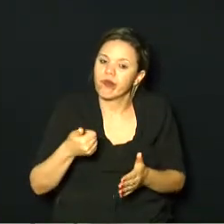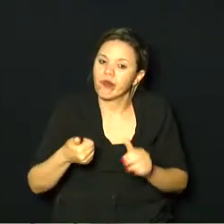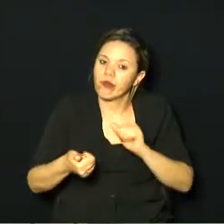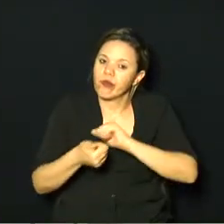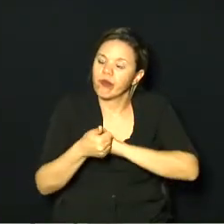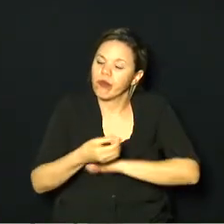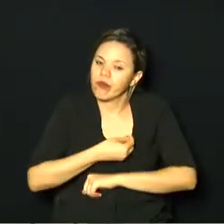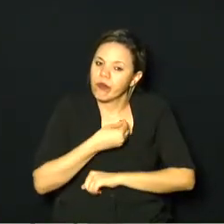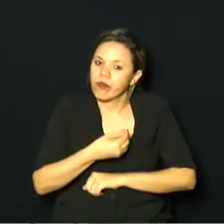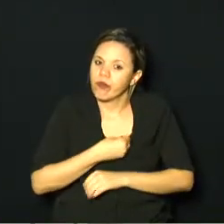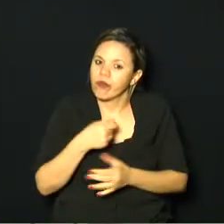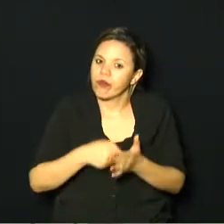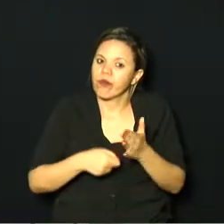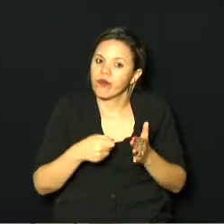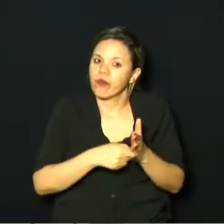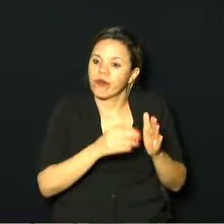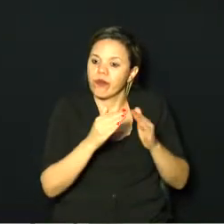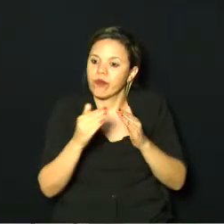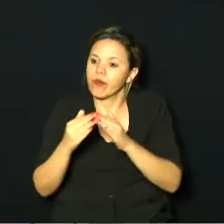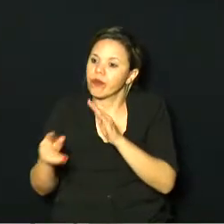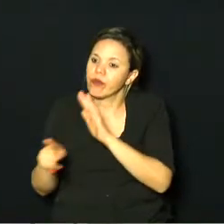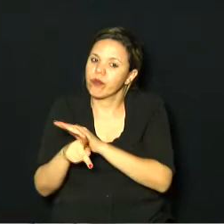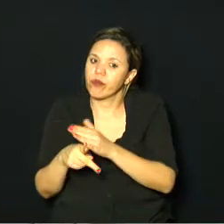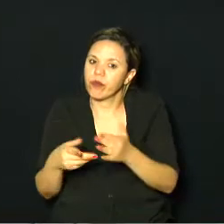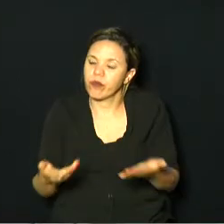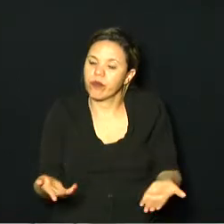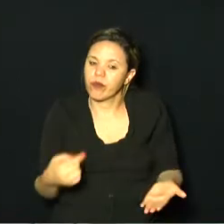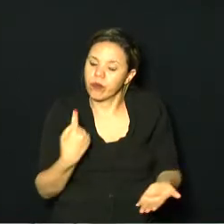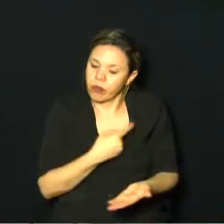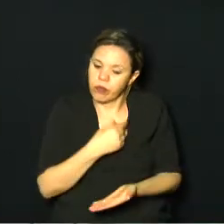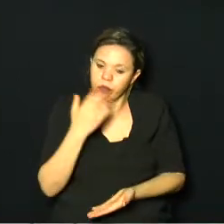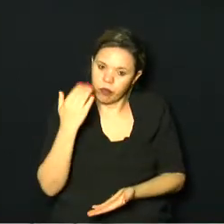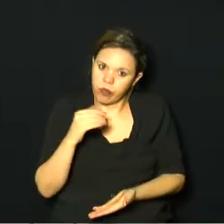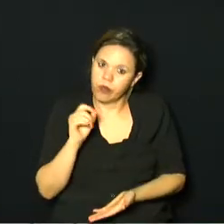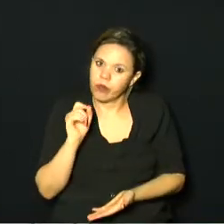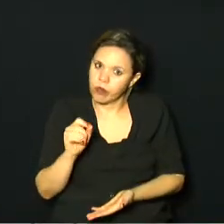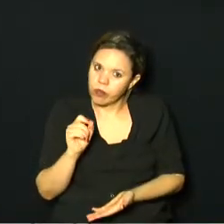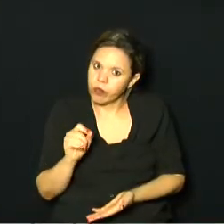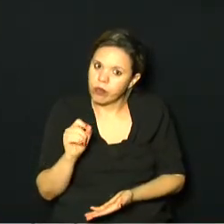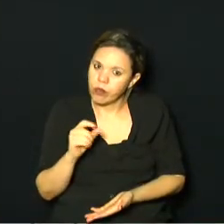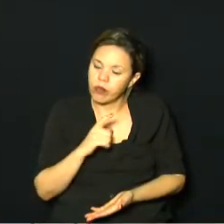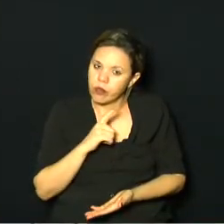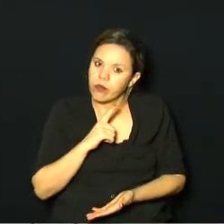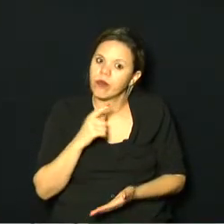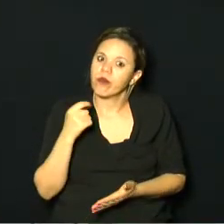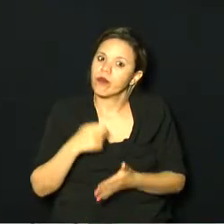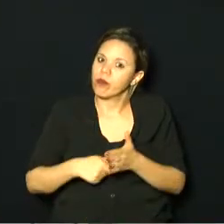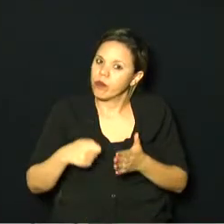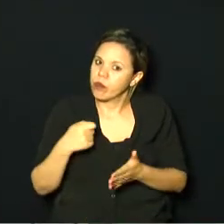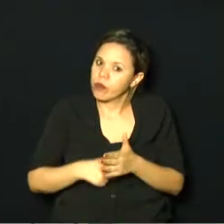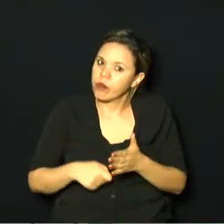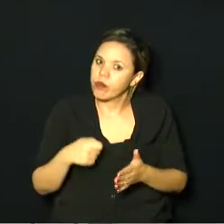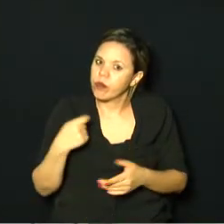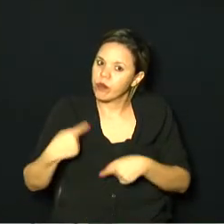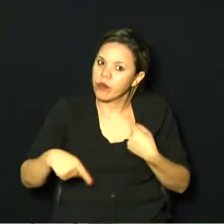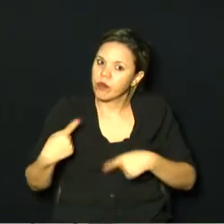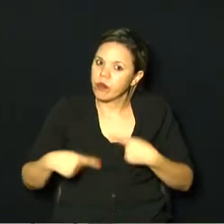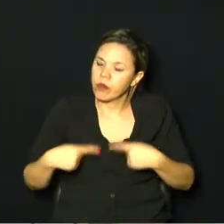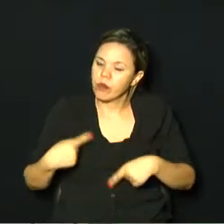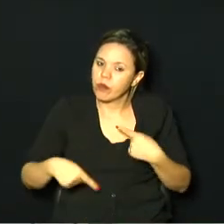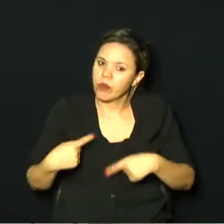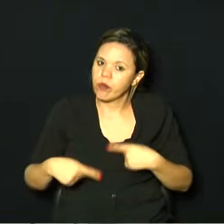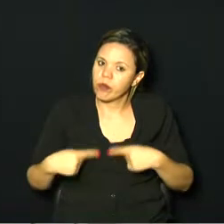vida, que lutam por moradia. Então, nós sabemos que há uma política de habitação, uma